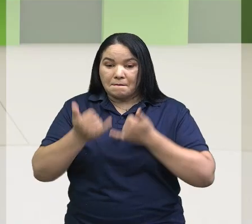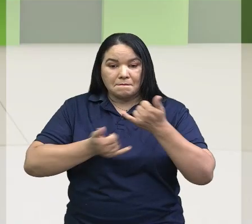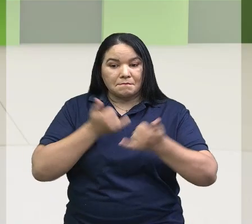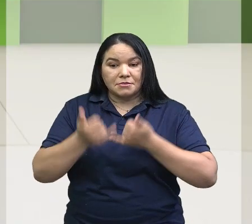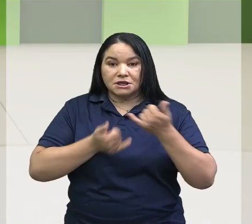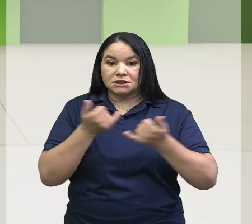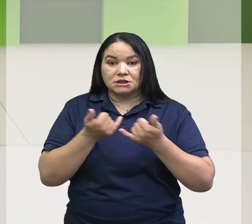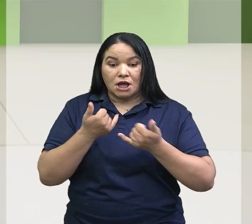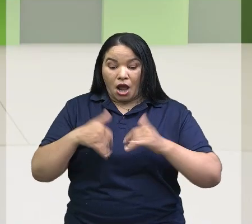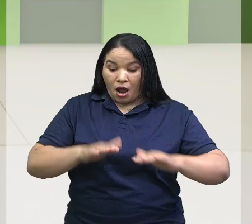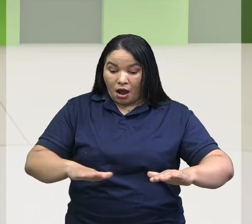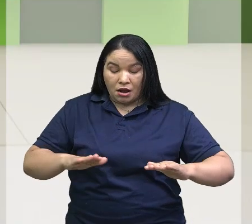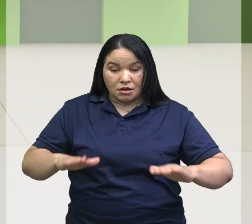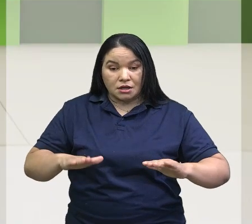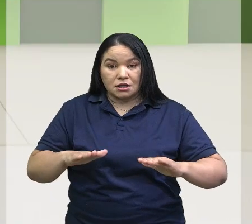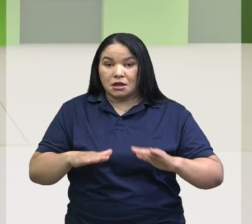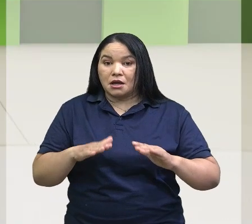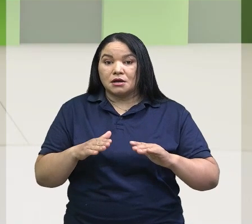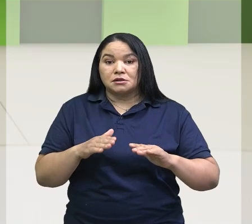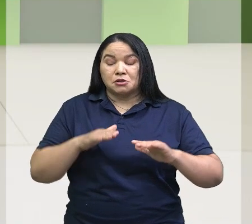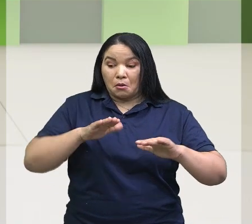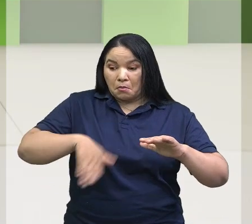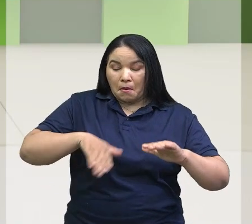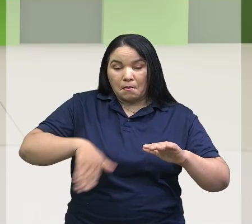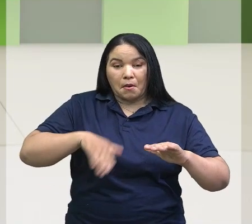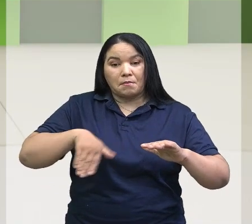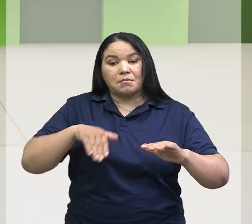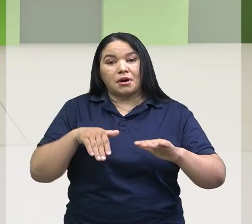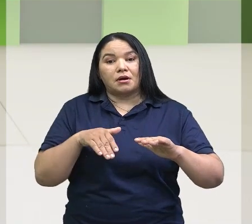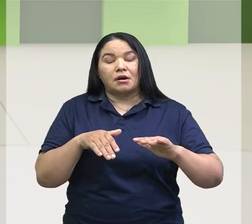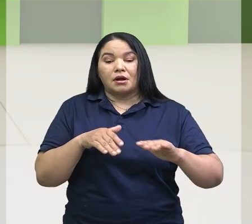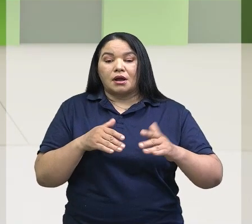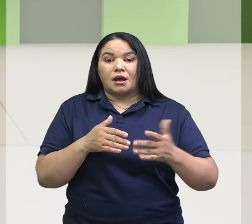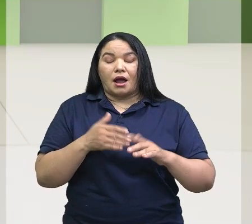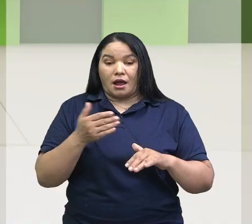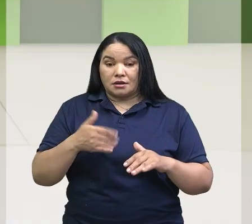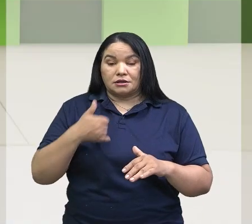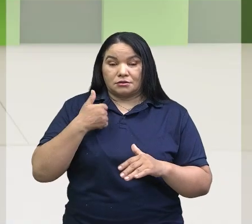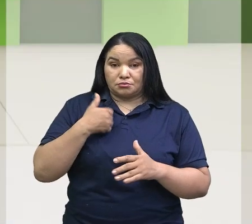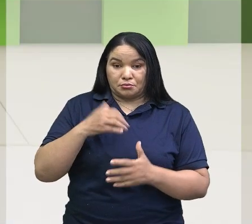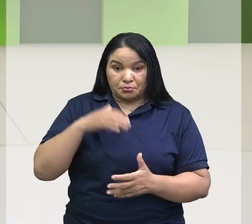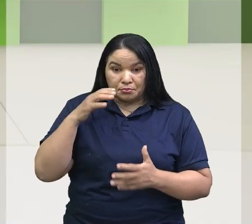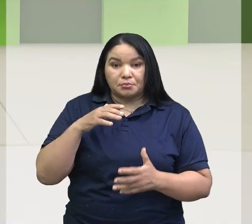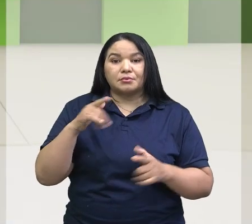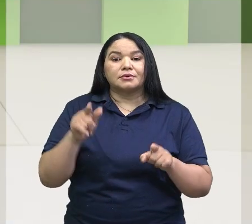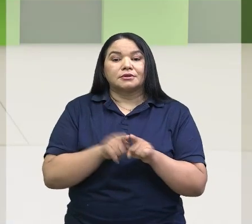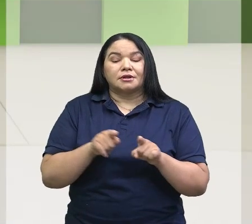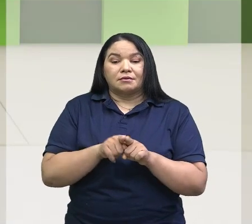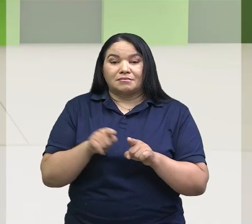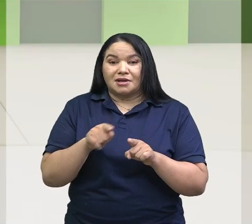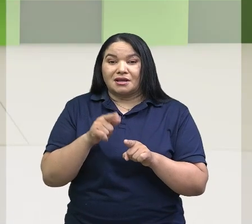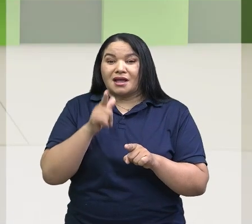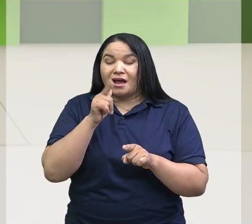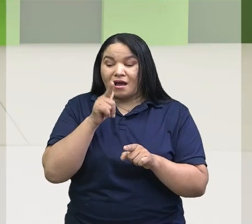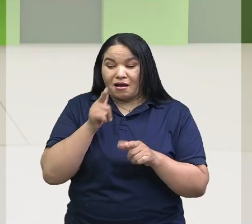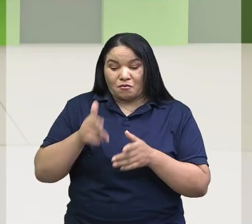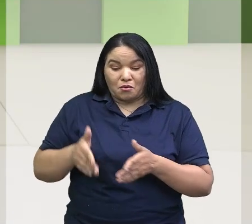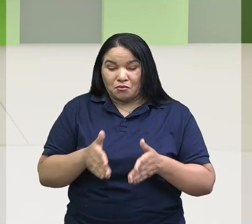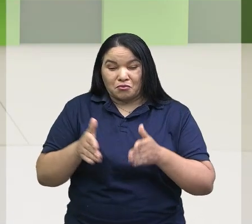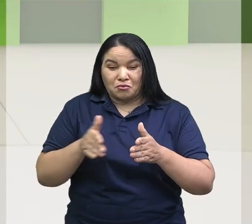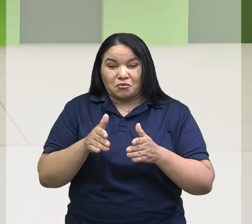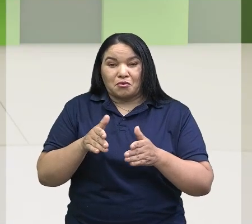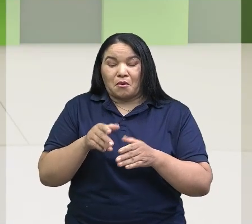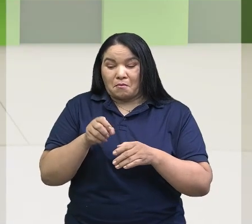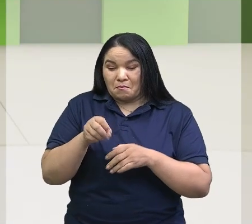quantidade de crianças brincando nessa água, né, adultos também, né? Então, como a gente sabe, essa água poluída, ela